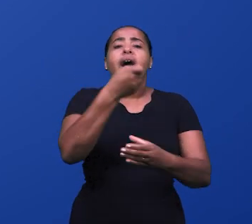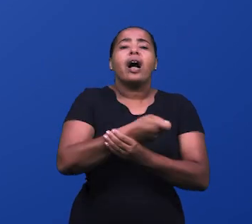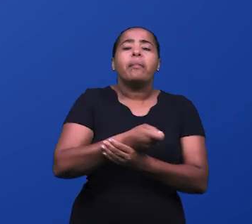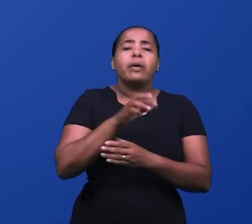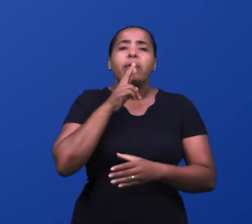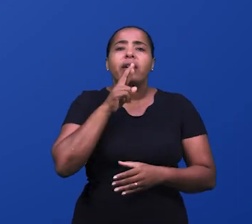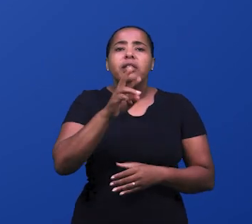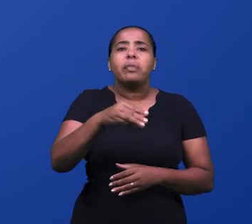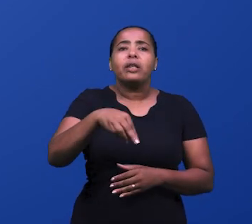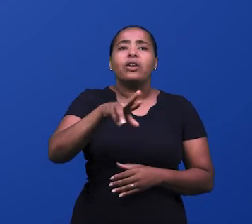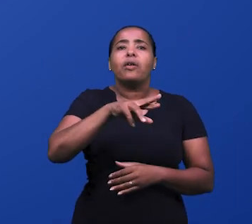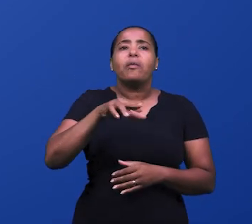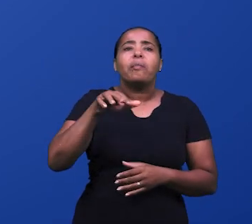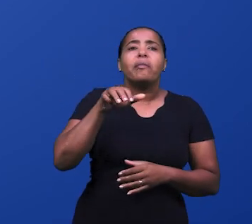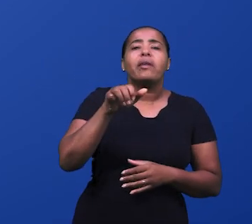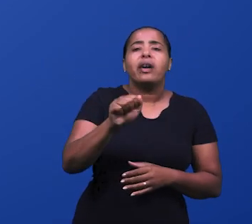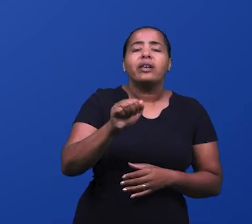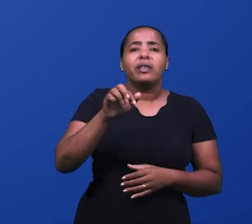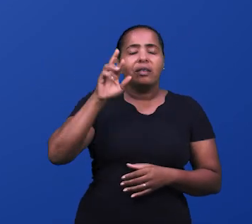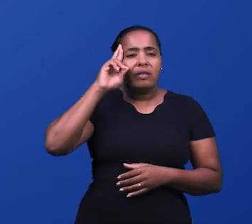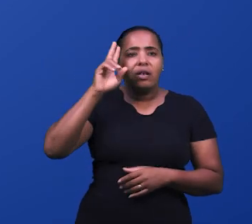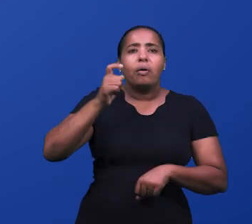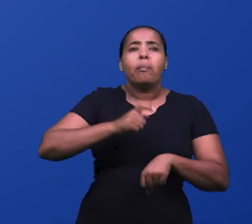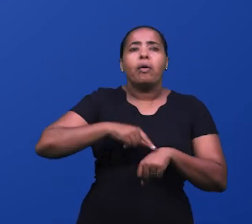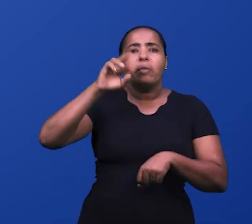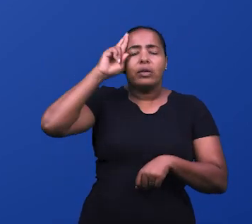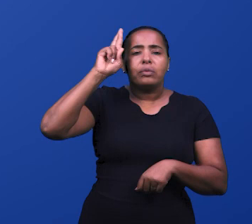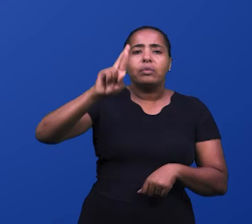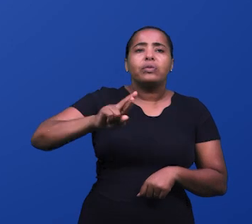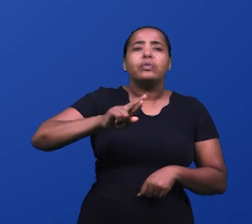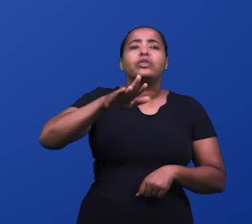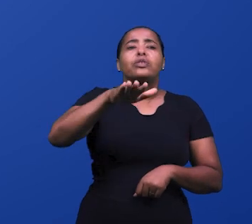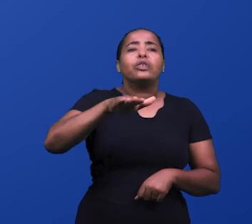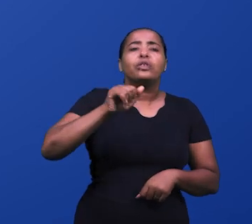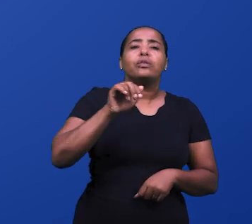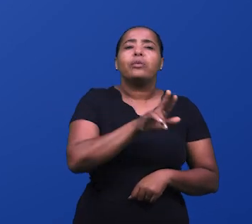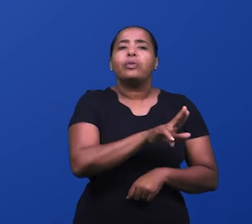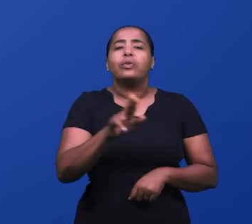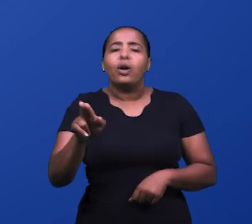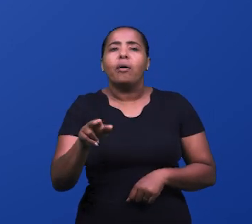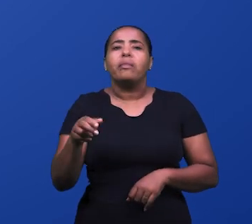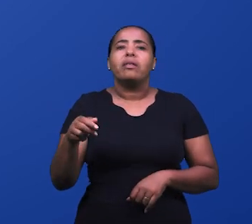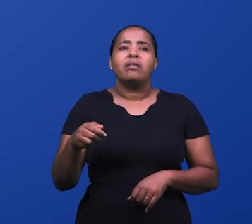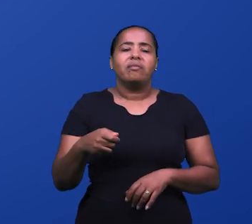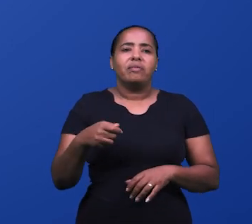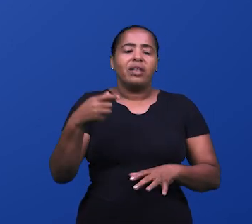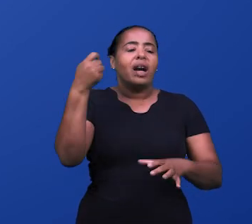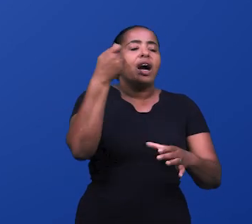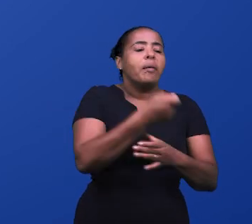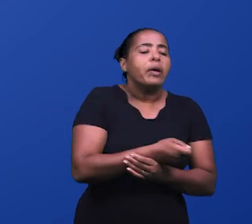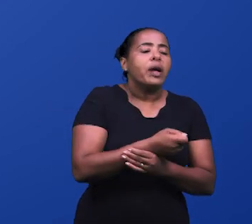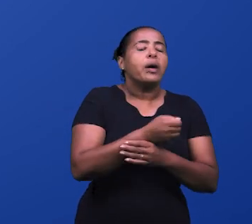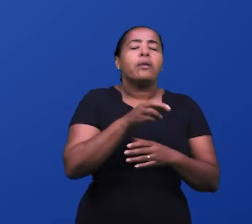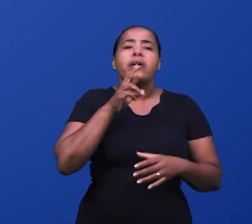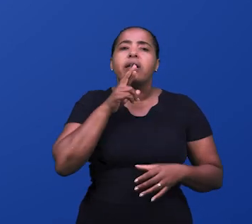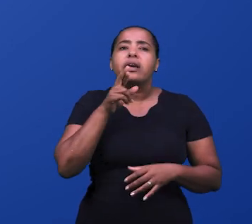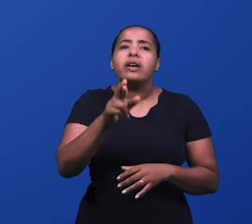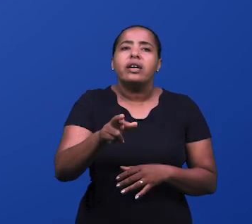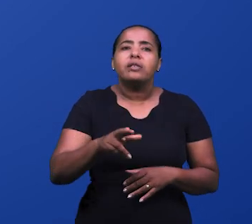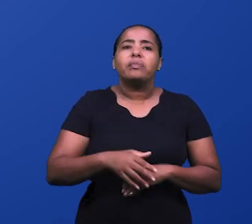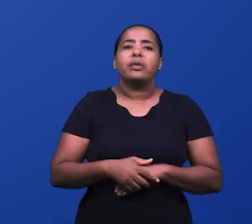Maria Emanuele, ao Senhor, quando o Senhor chamou ele pelo nome? Abraão, ele